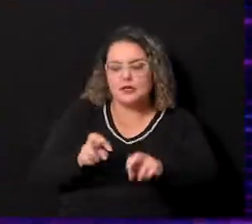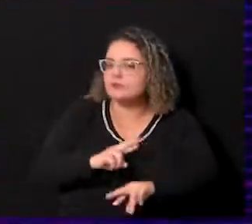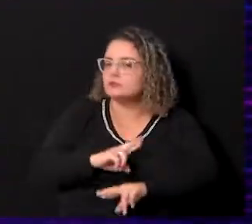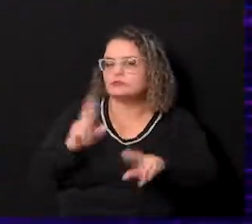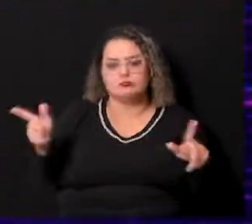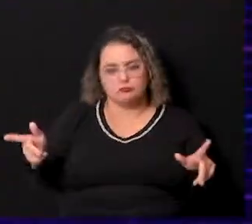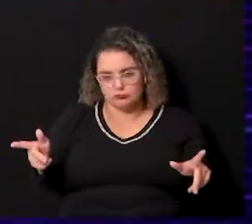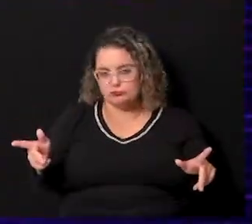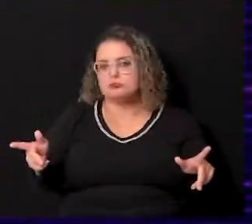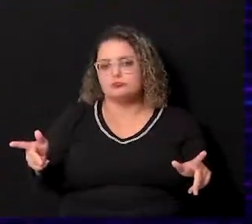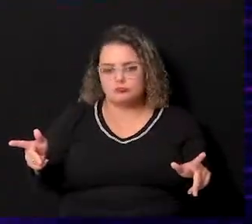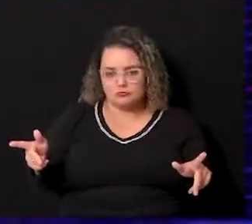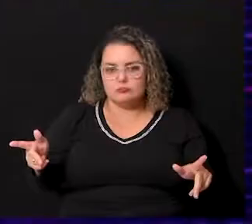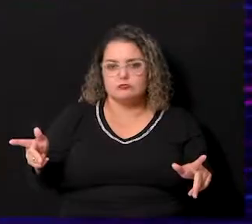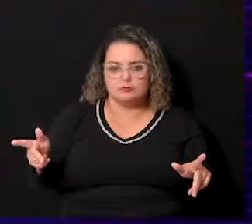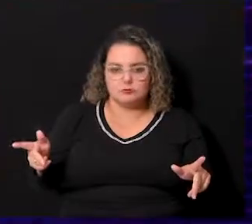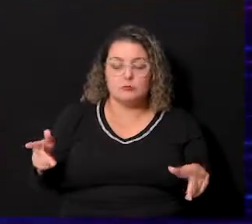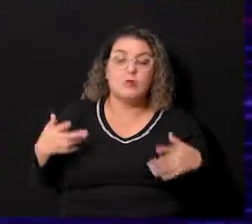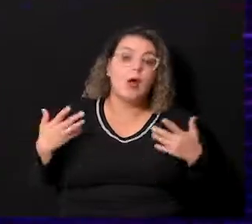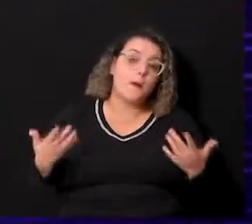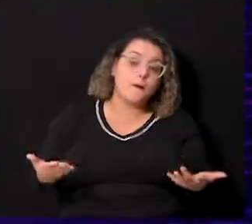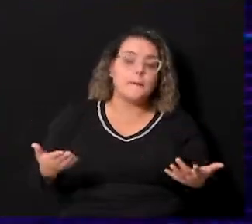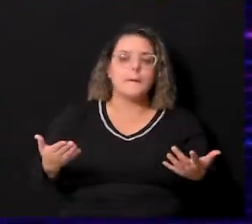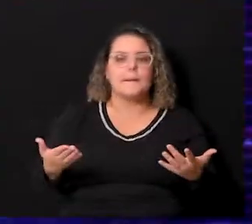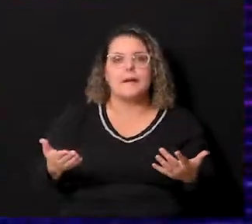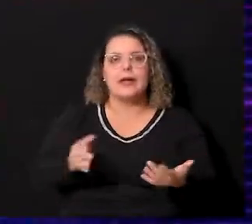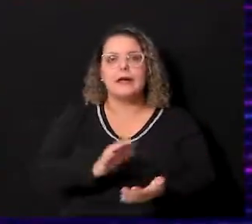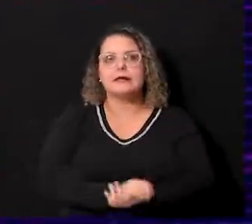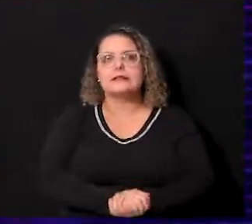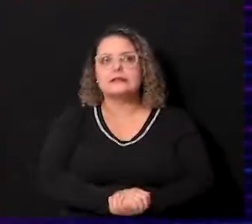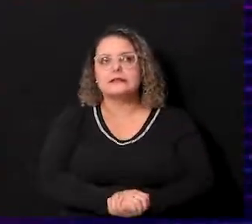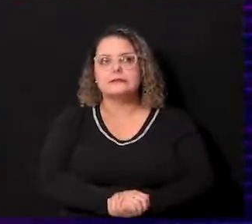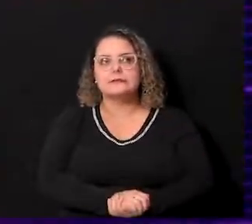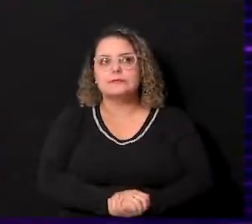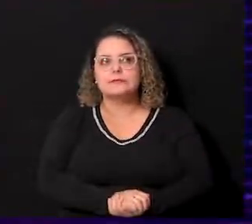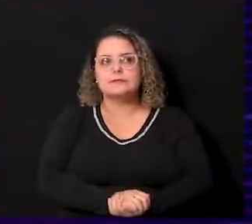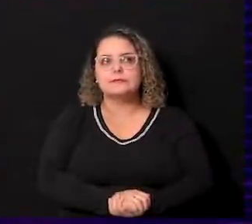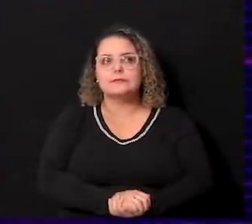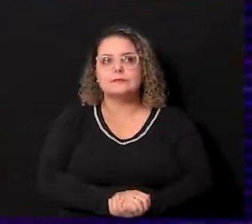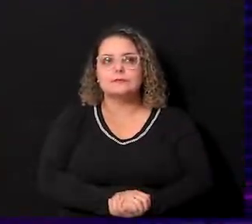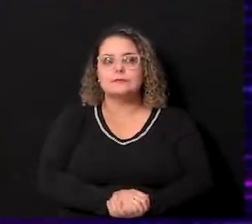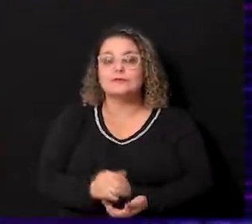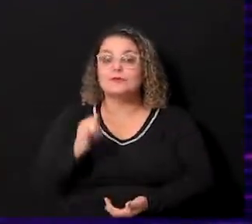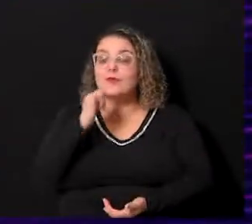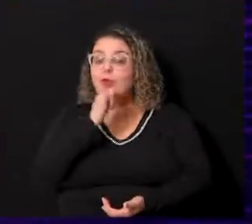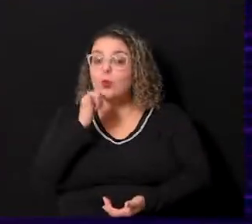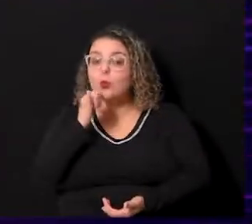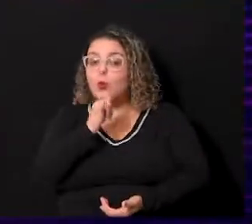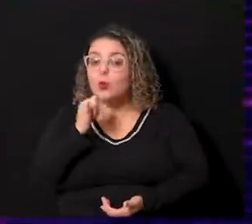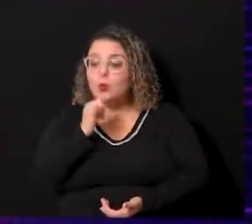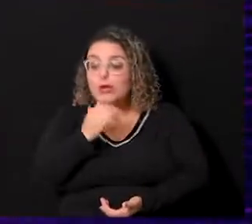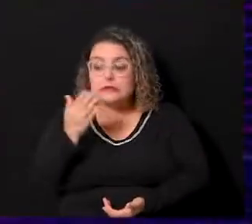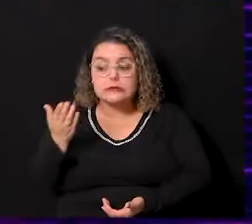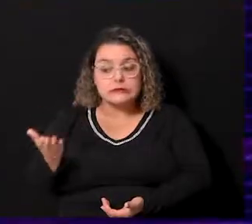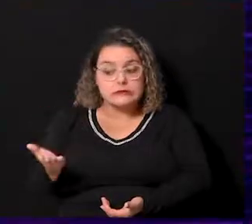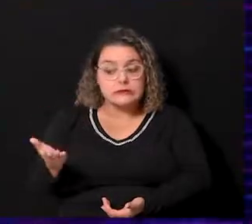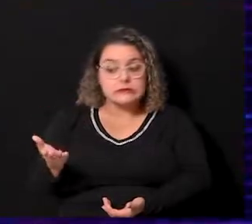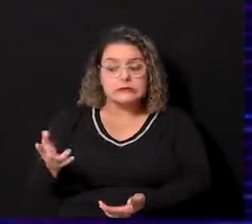outra percepção dessa situação. Mas o